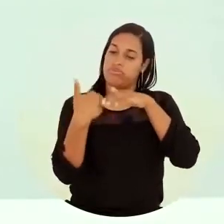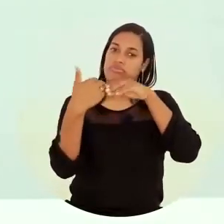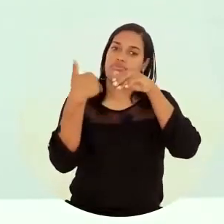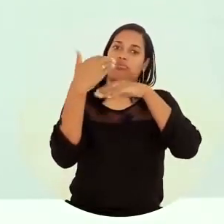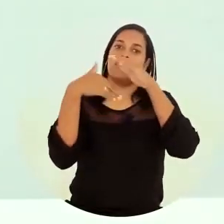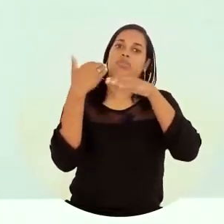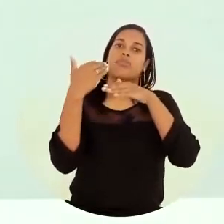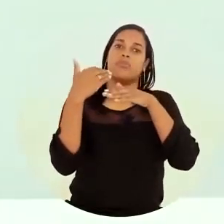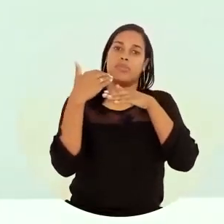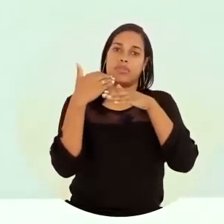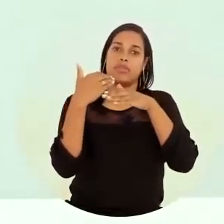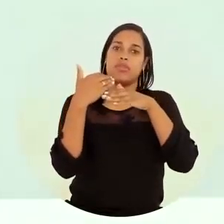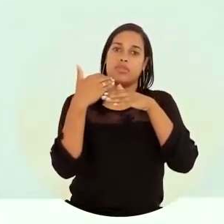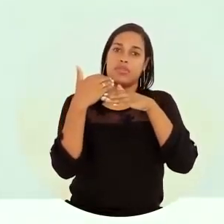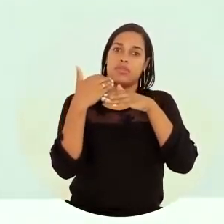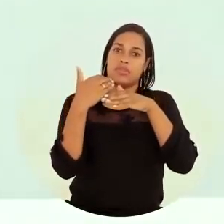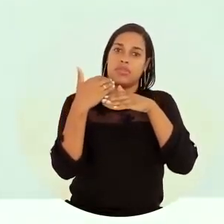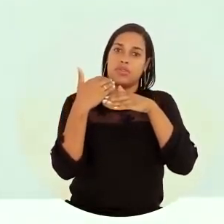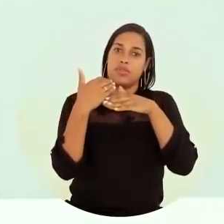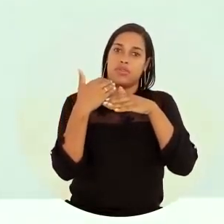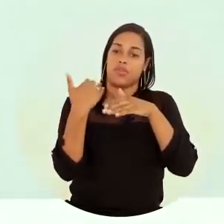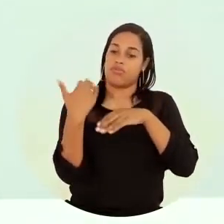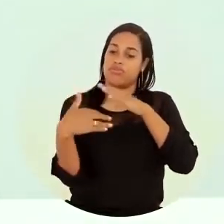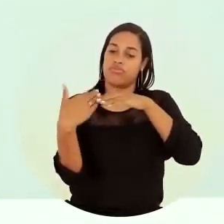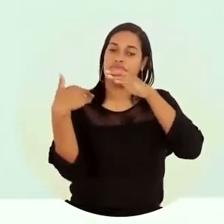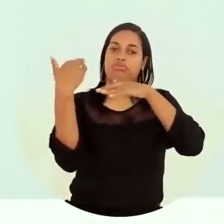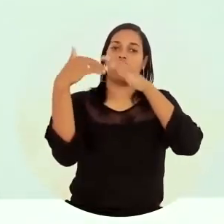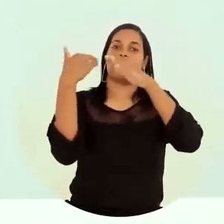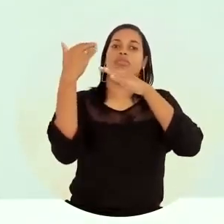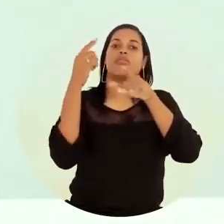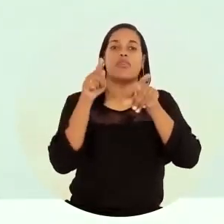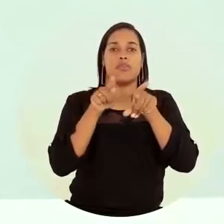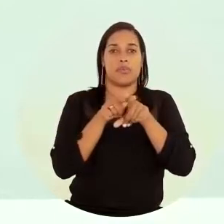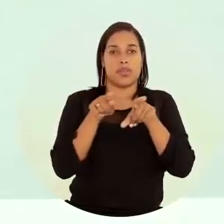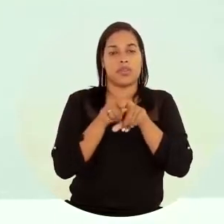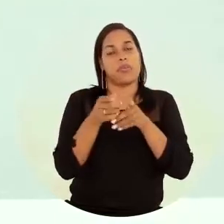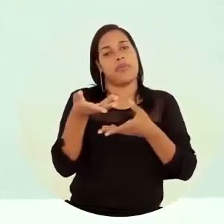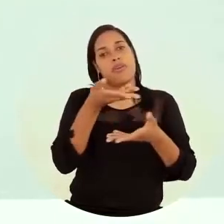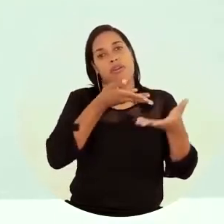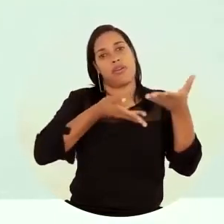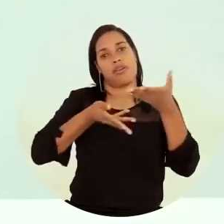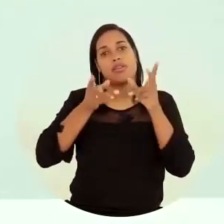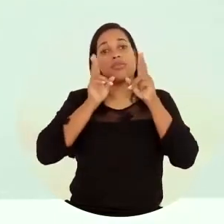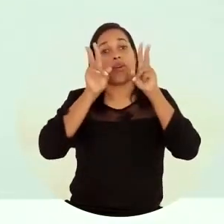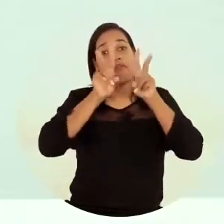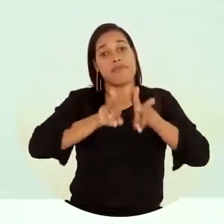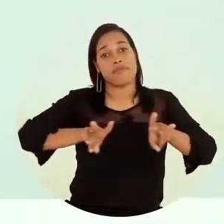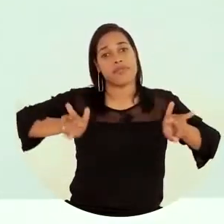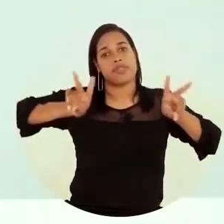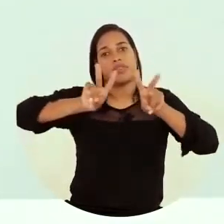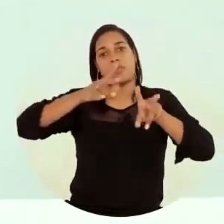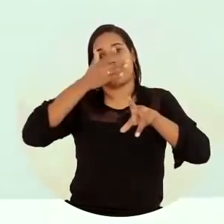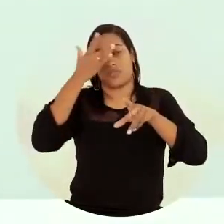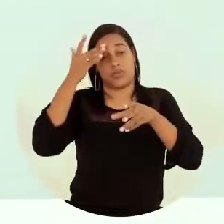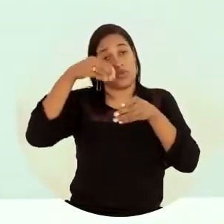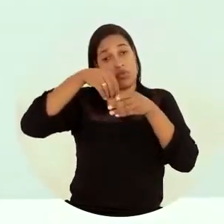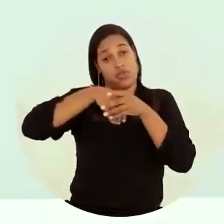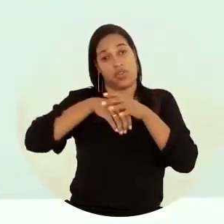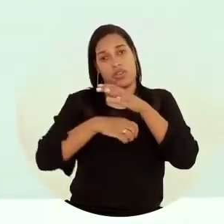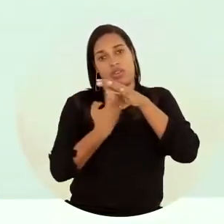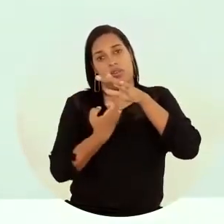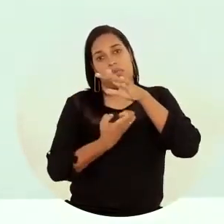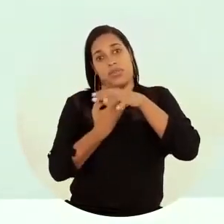da organização. Hoje, a gente está falando de gestão com pessoas. Amanhã, a gente pode falar de alguma outra metodologia ou de alguma